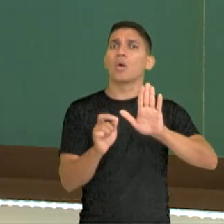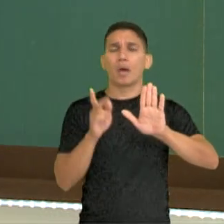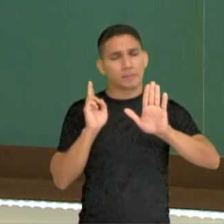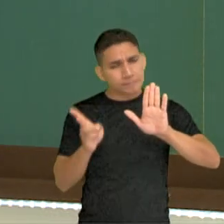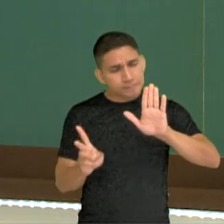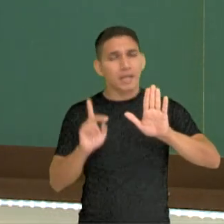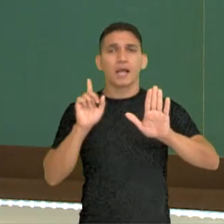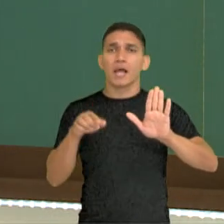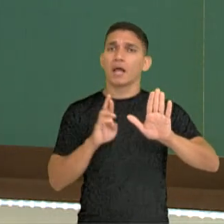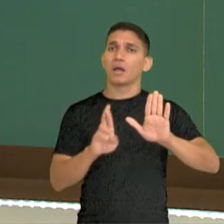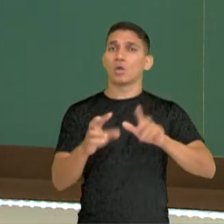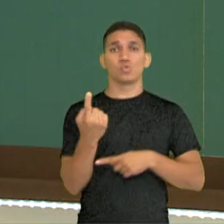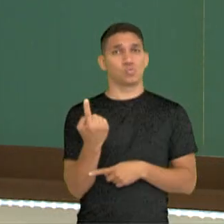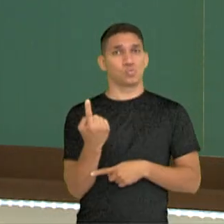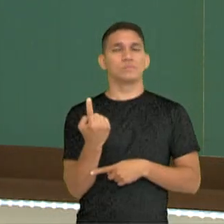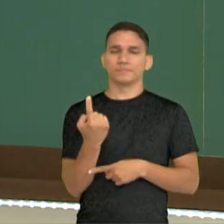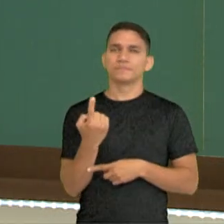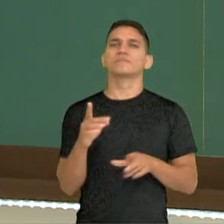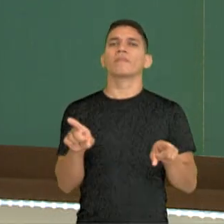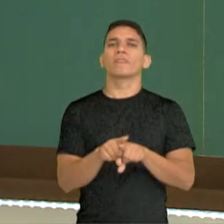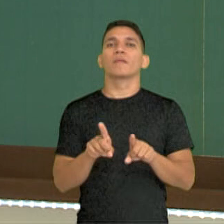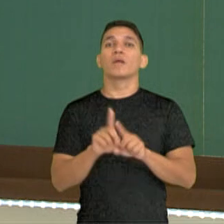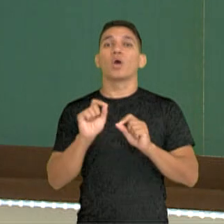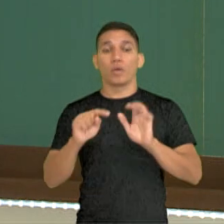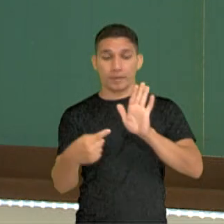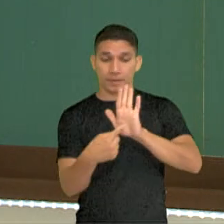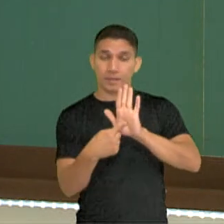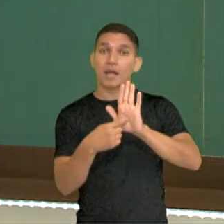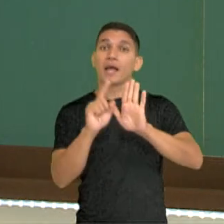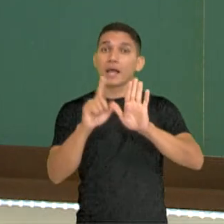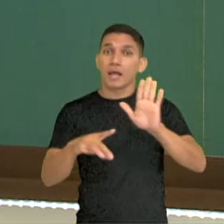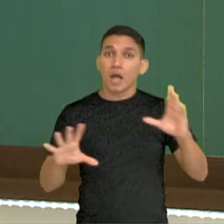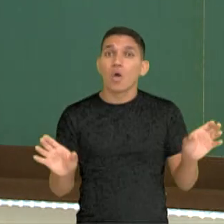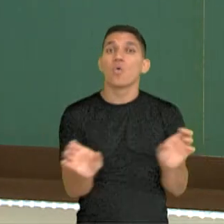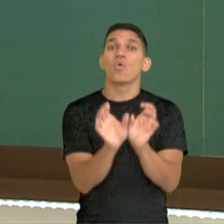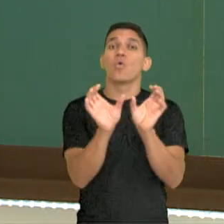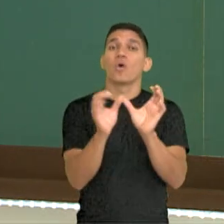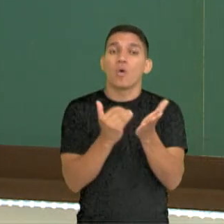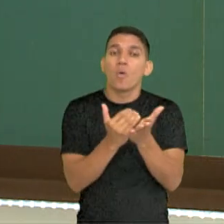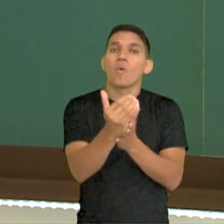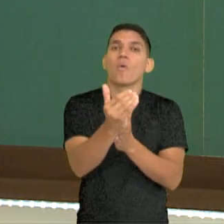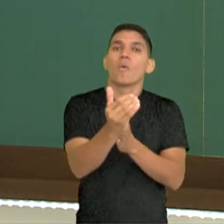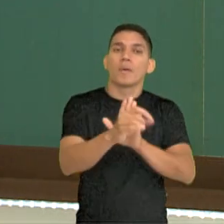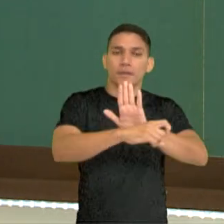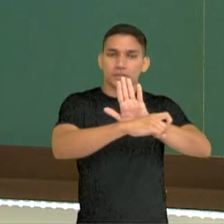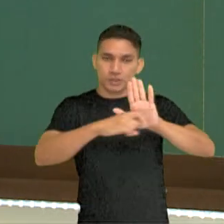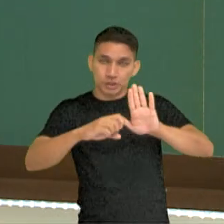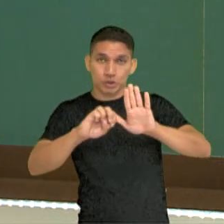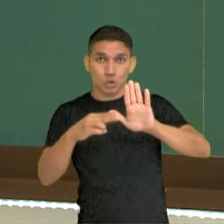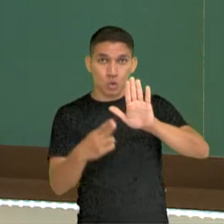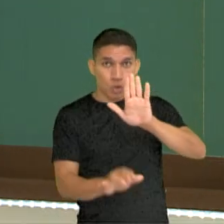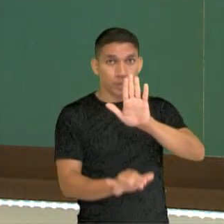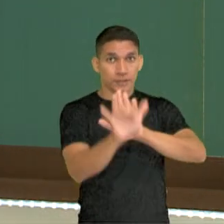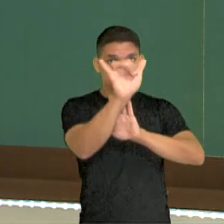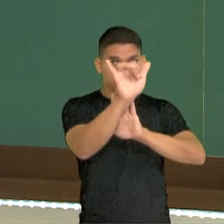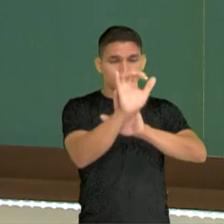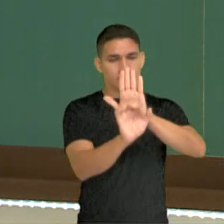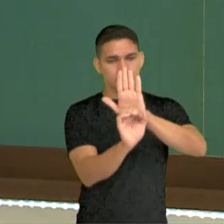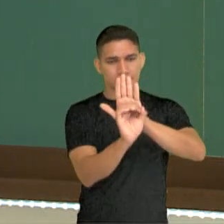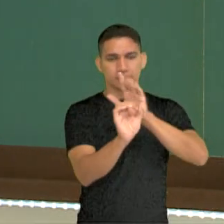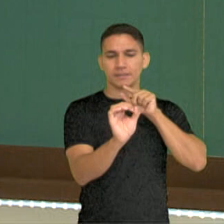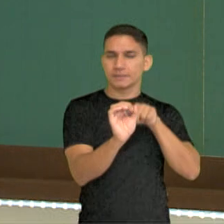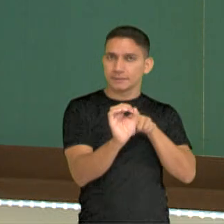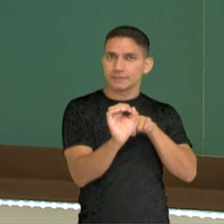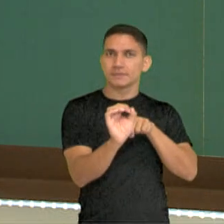seu centro vale 1 e de que o seu centro coincide com a origem de um plano cartesiano, ou seja, tem